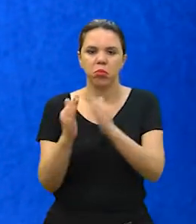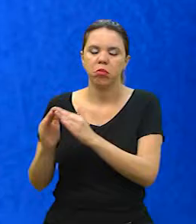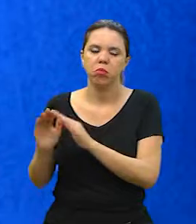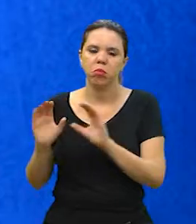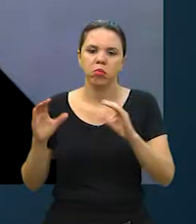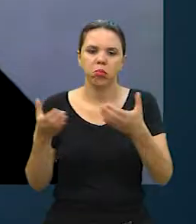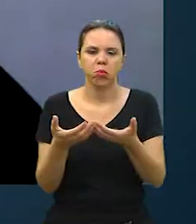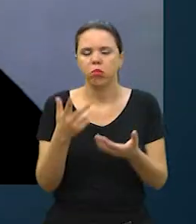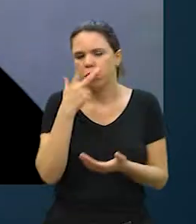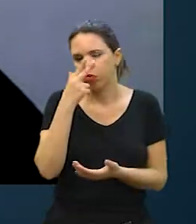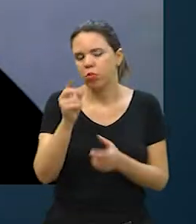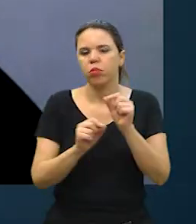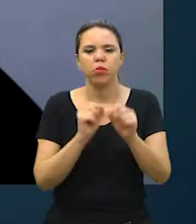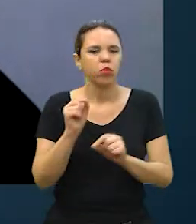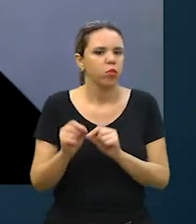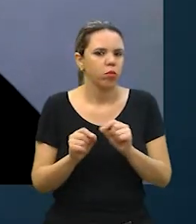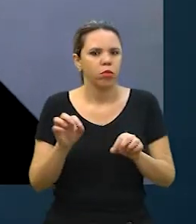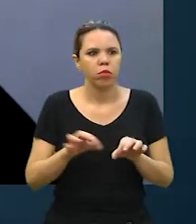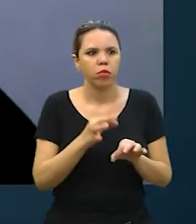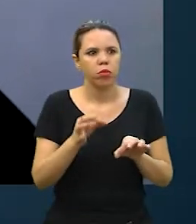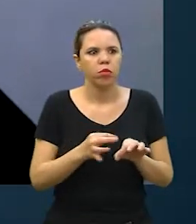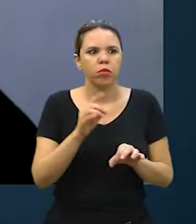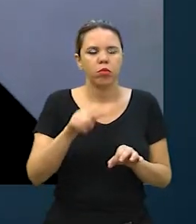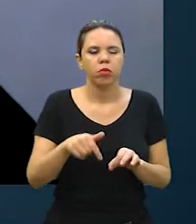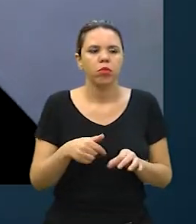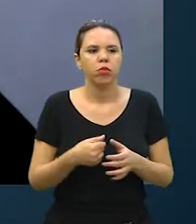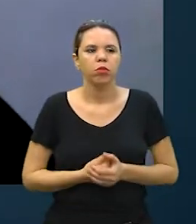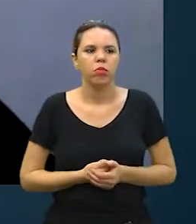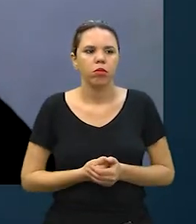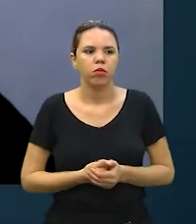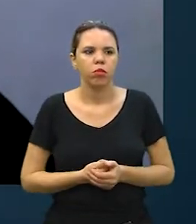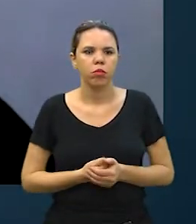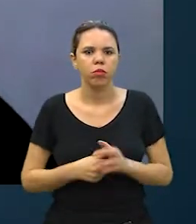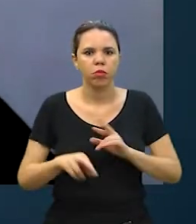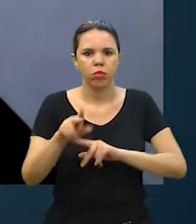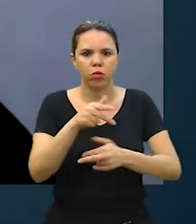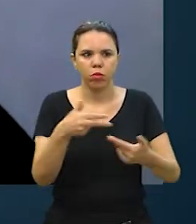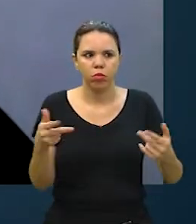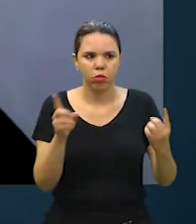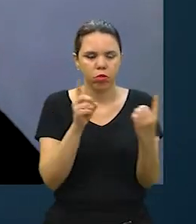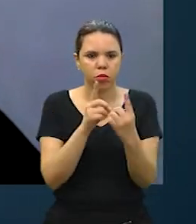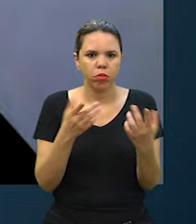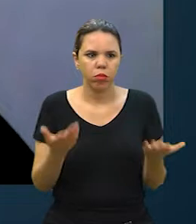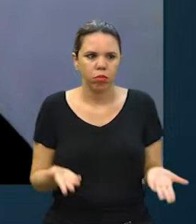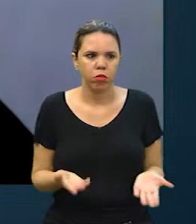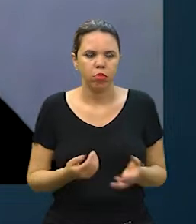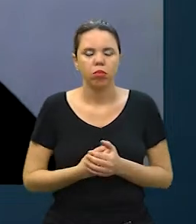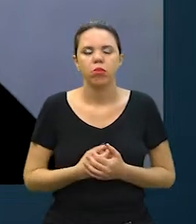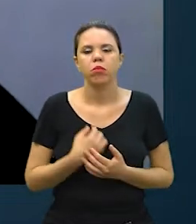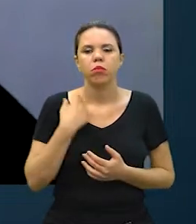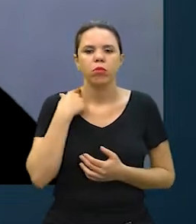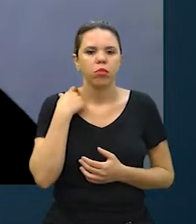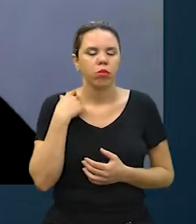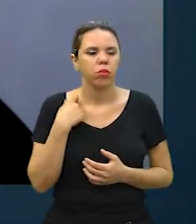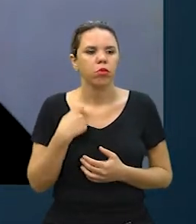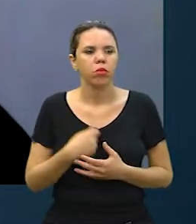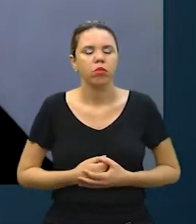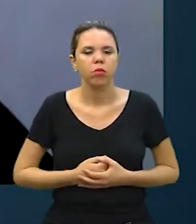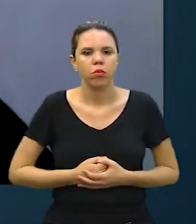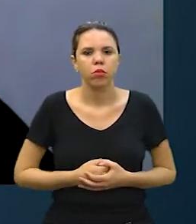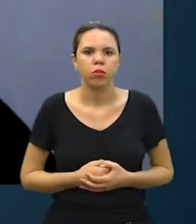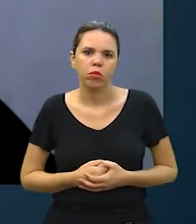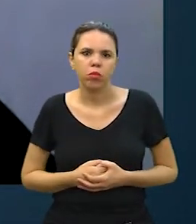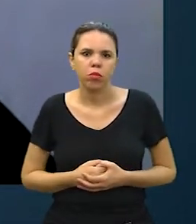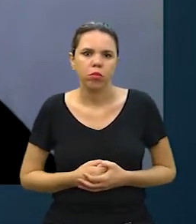quê? Esse serviço de costureira no condomínio é uma derivação do serviço de costureira delivery. O serviço de costureira delivery,